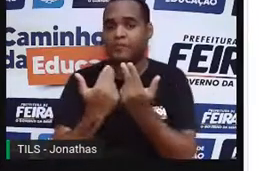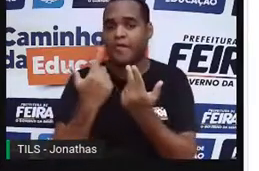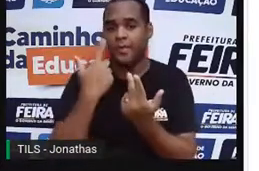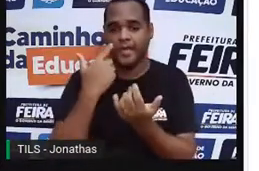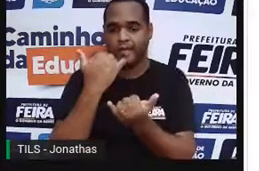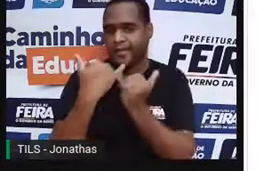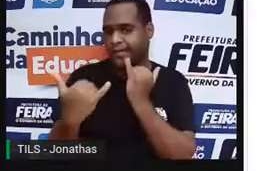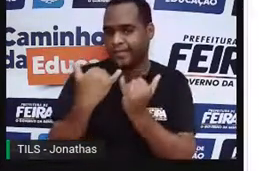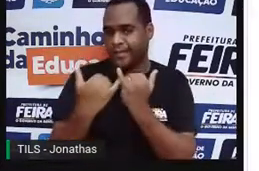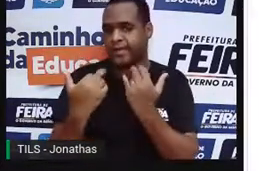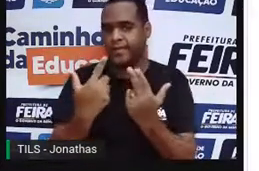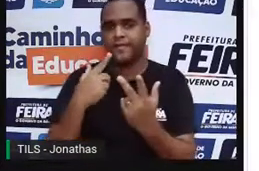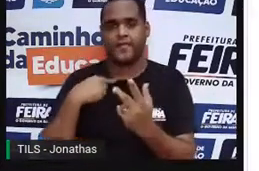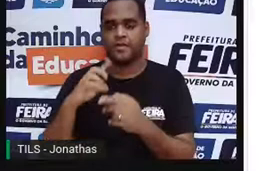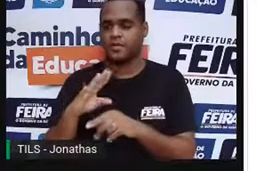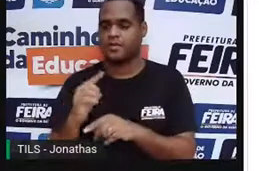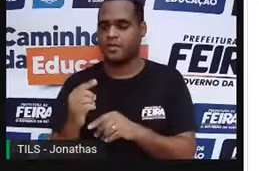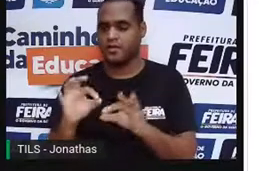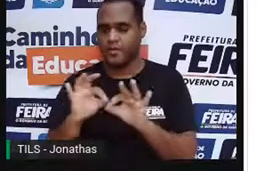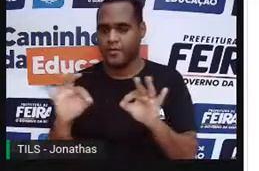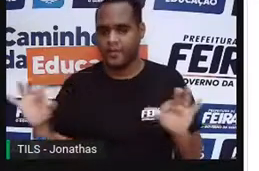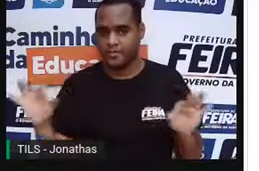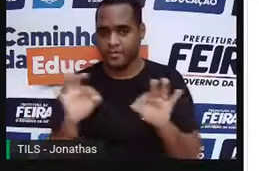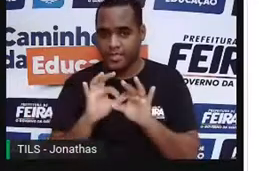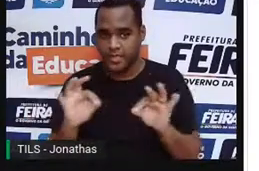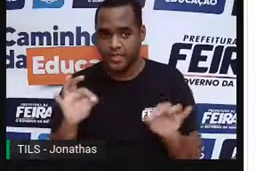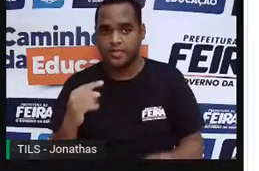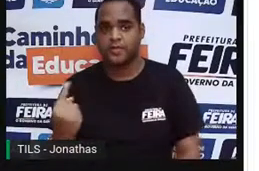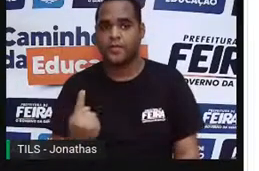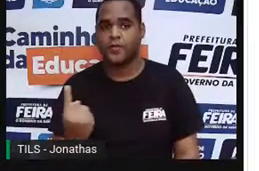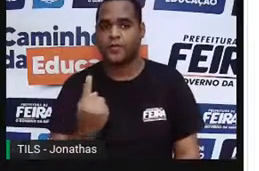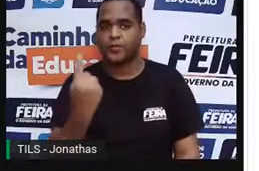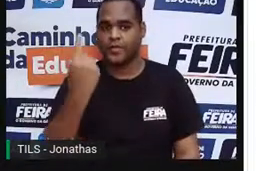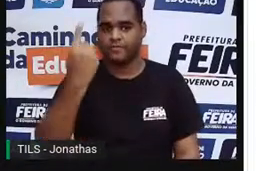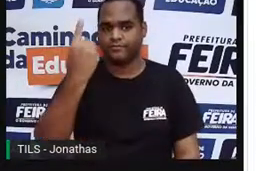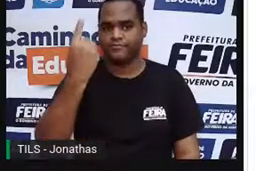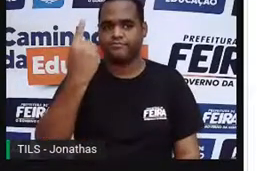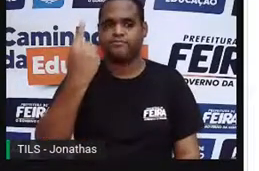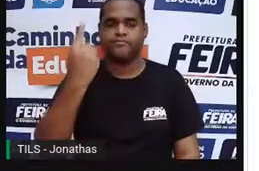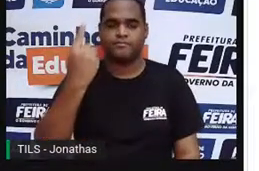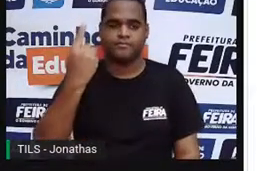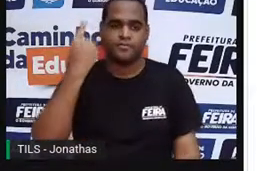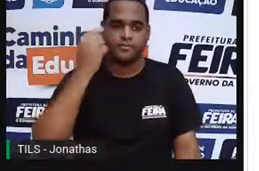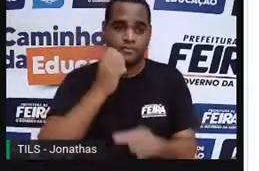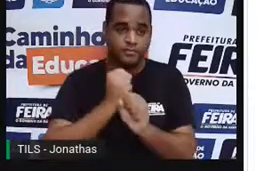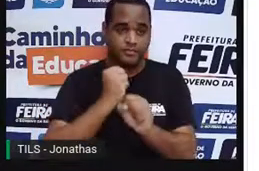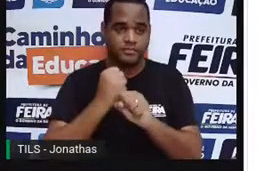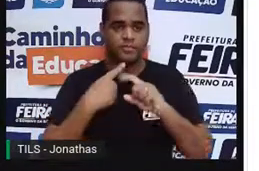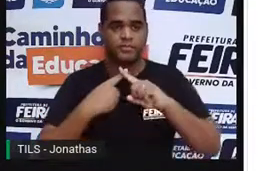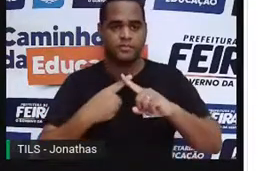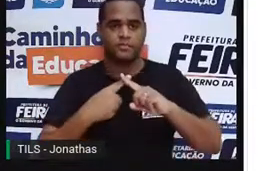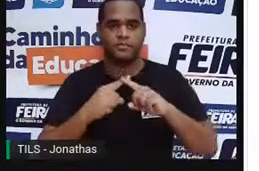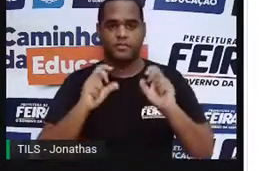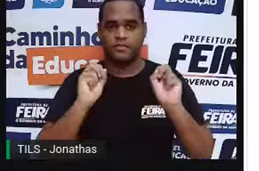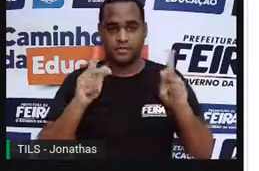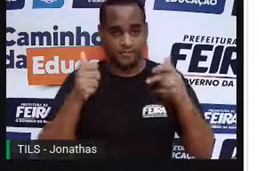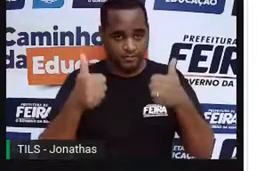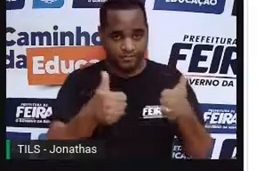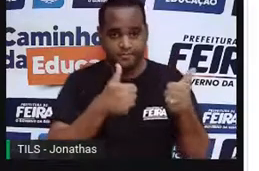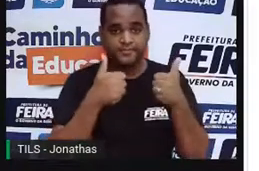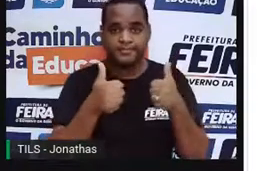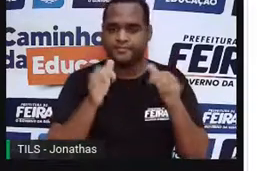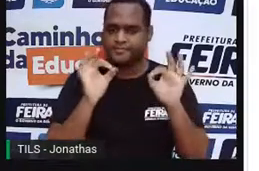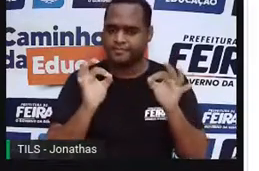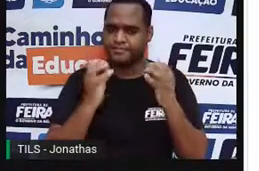pega a medida do comprimento multiplica pela medida da altura certo bom